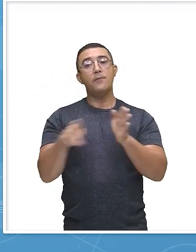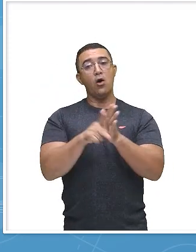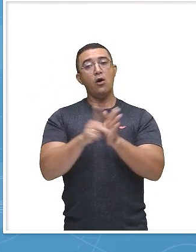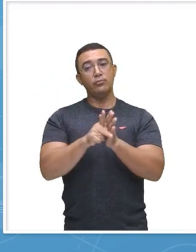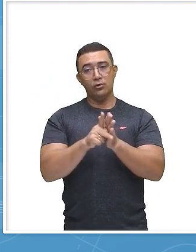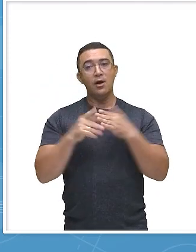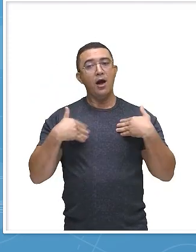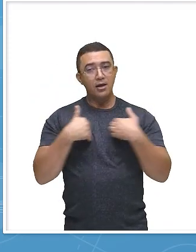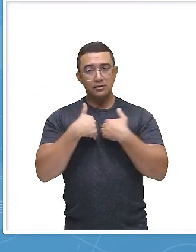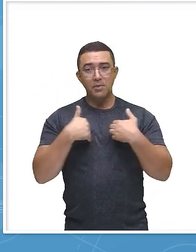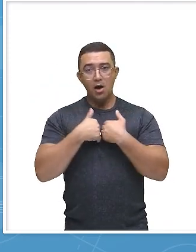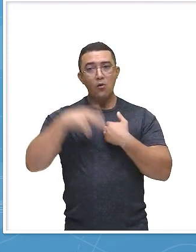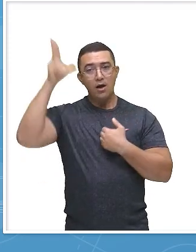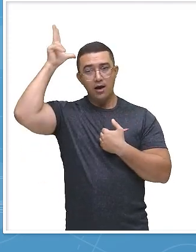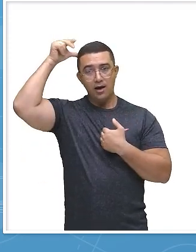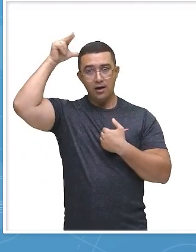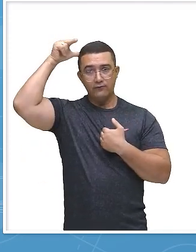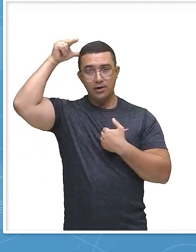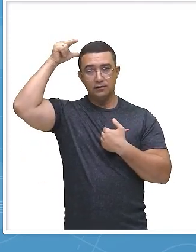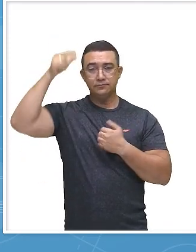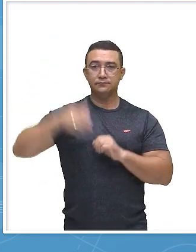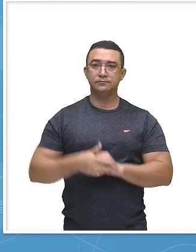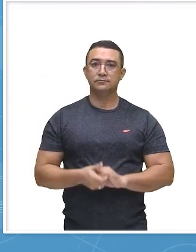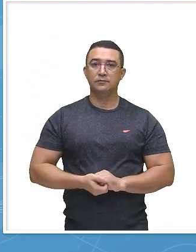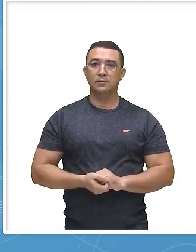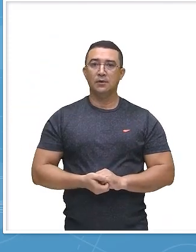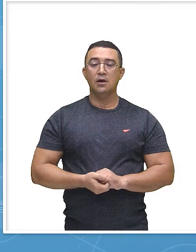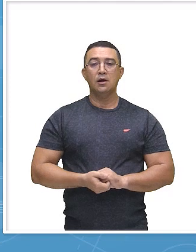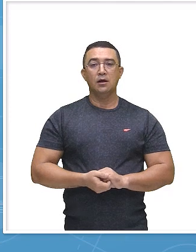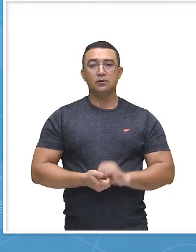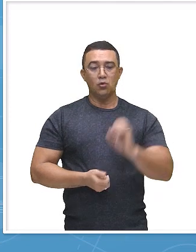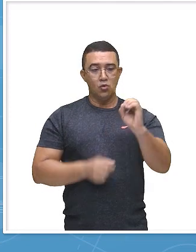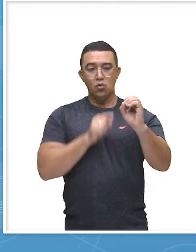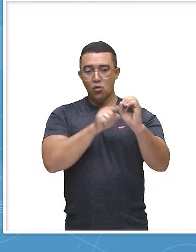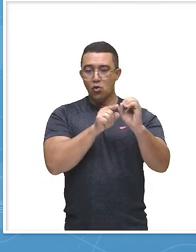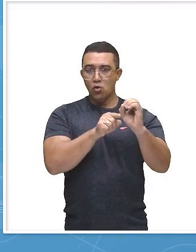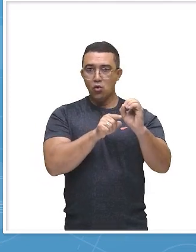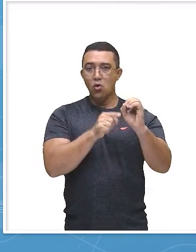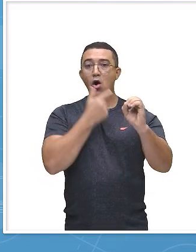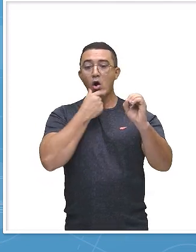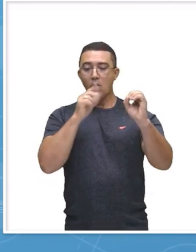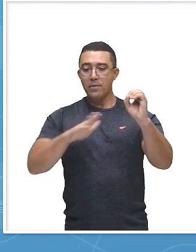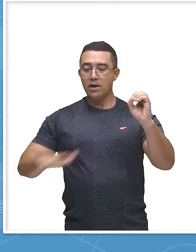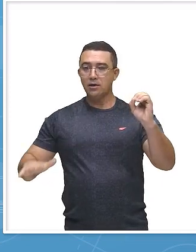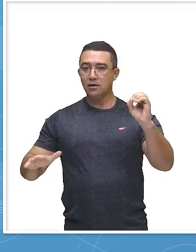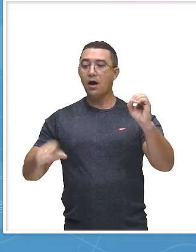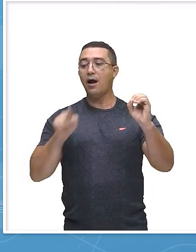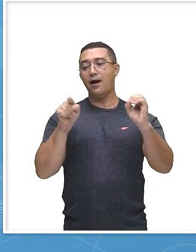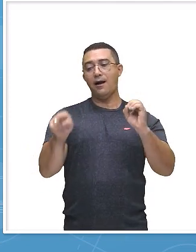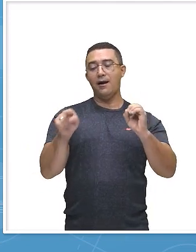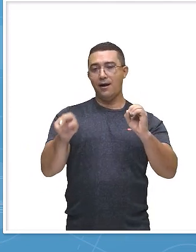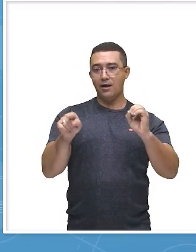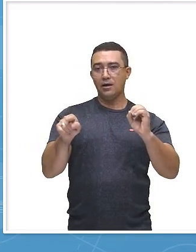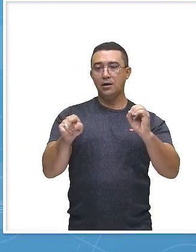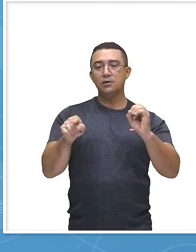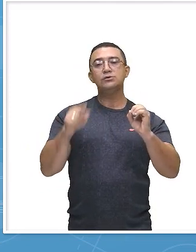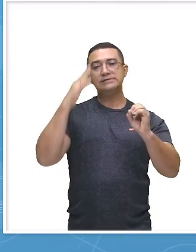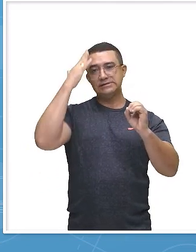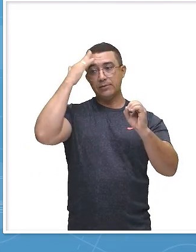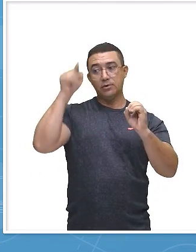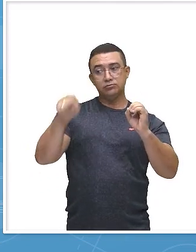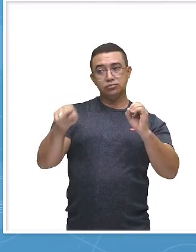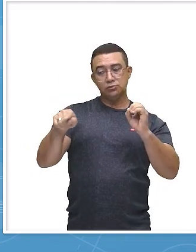substantivo cavalo, ok? O menino, então eu estou apontando, estou indicando de maneira precisa